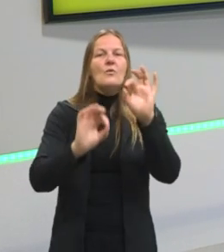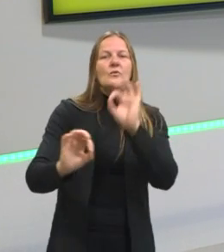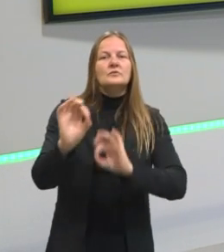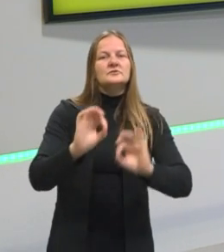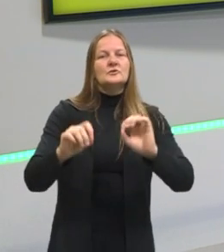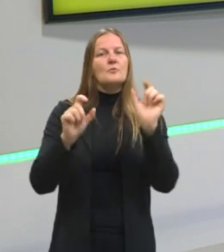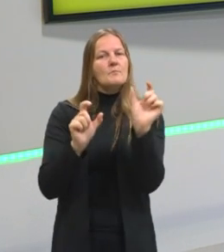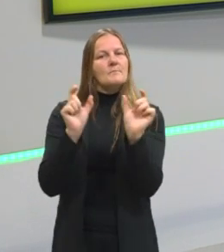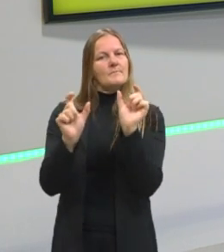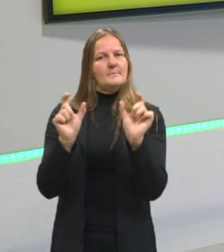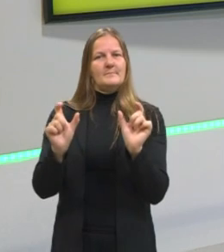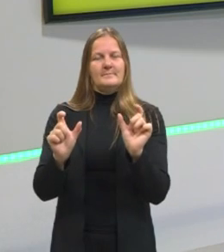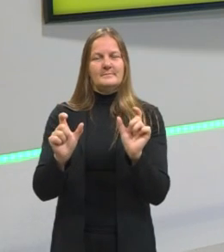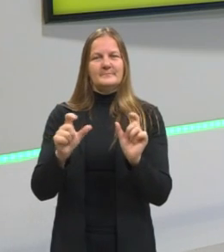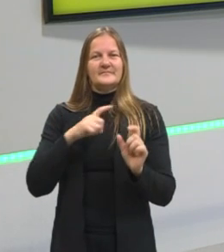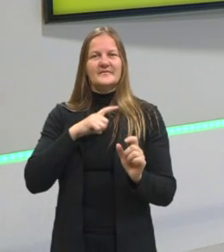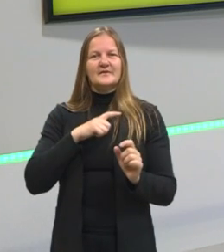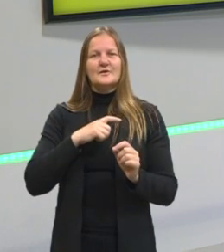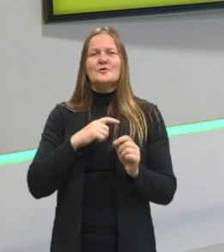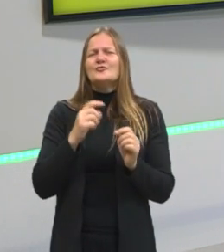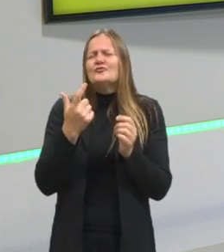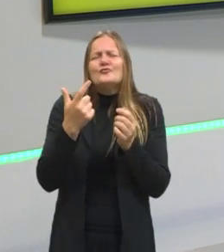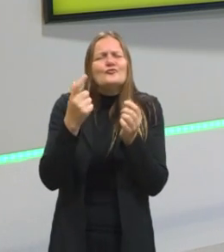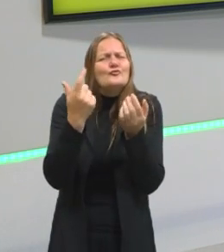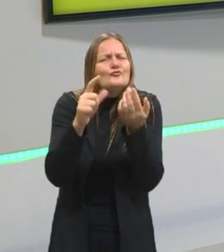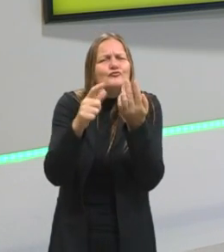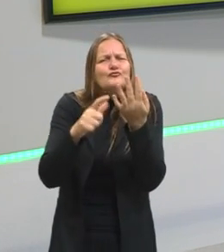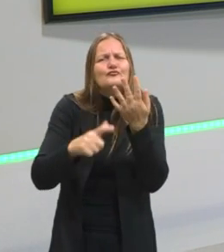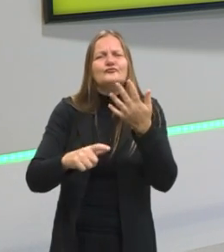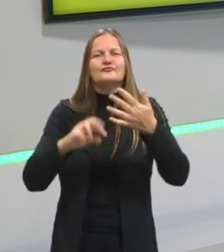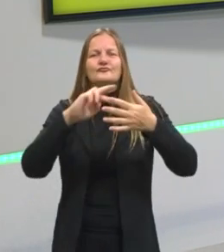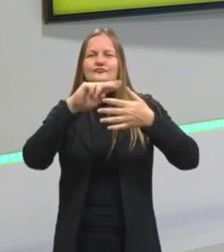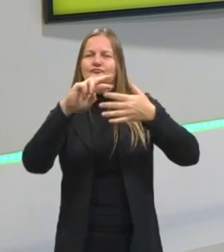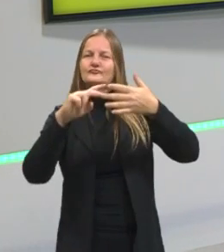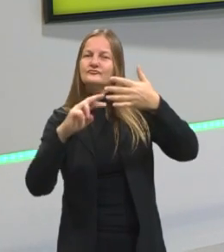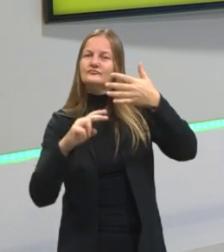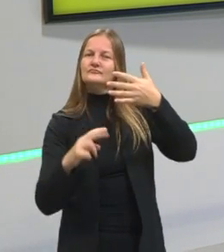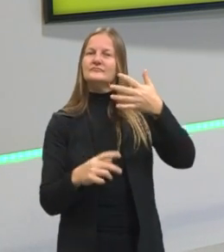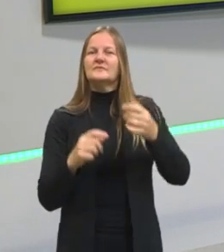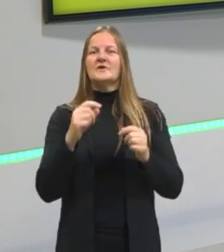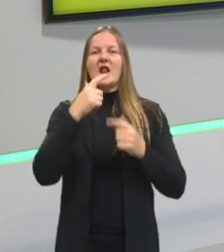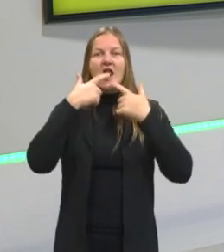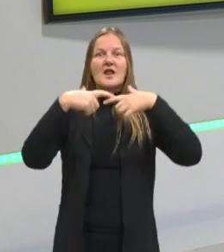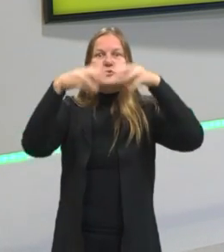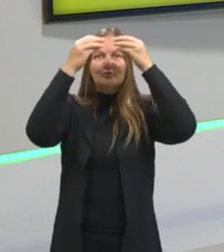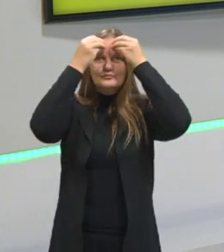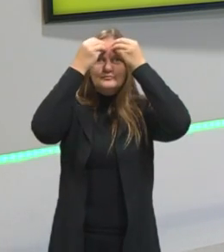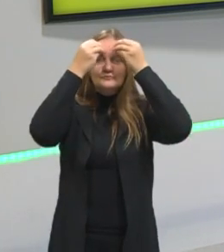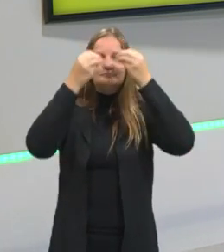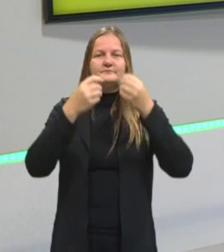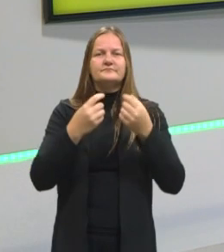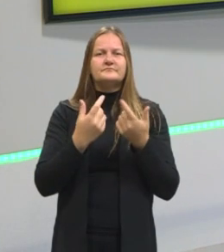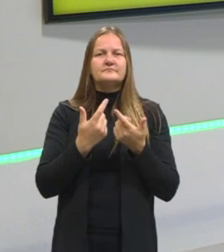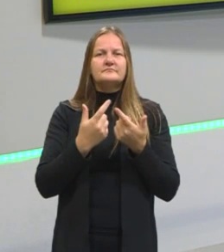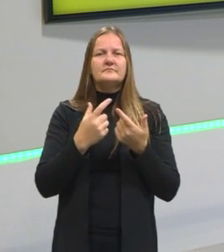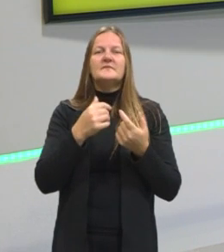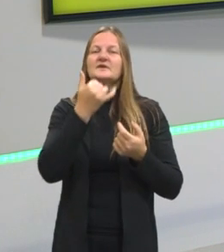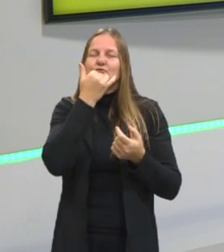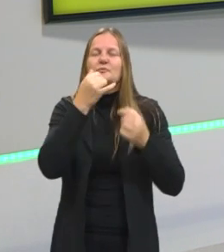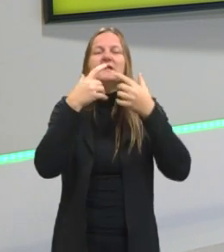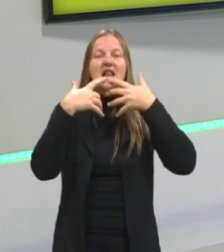nossas palavras, o repertório linguístico que a gente tem, é como se fosse um armário